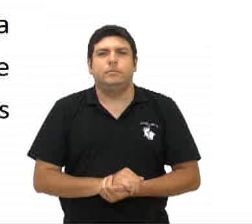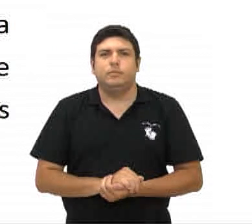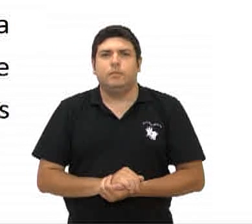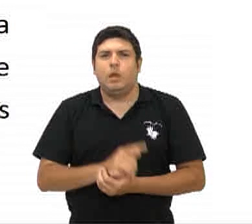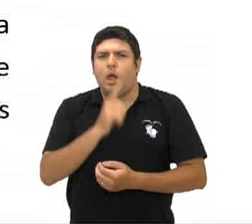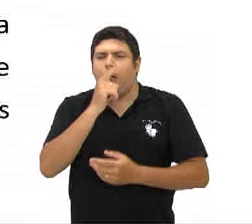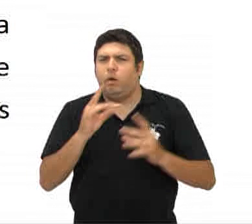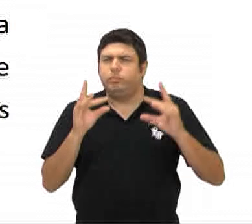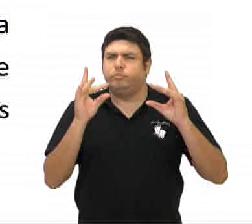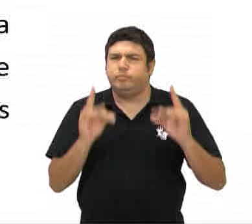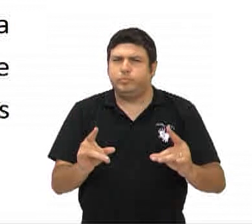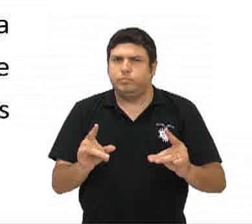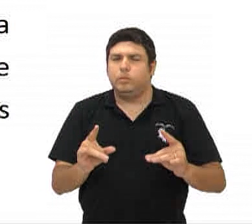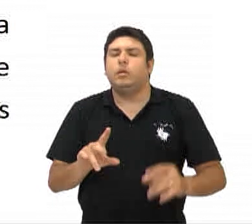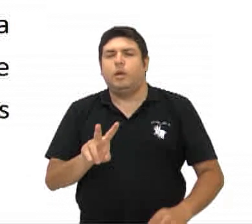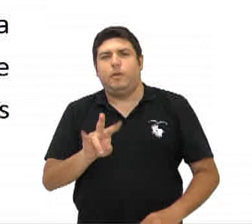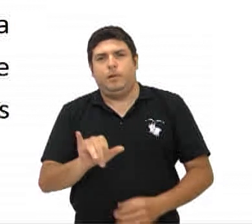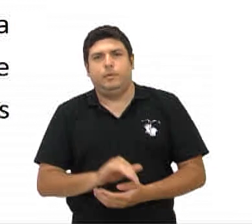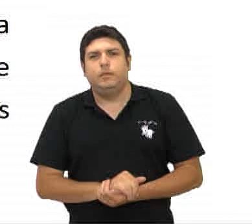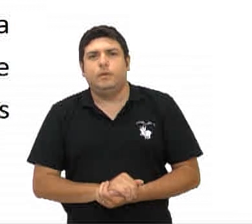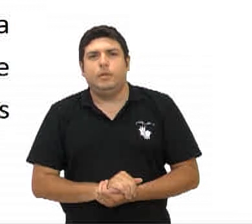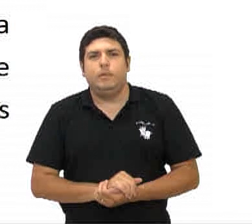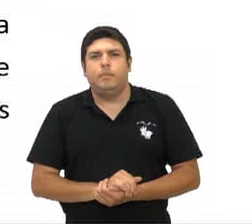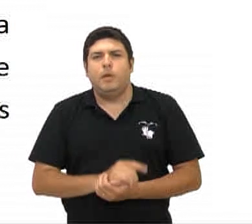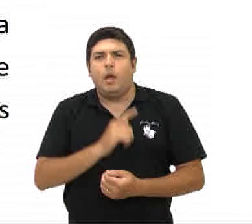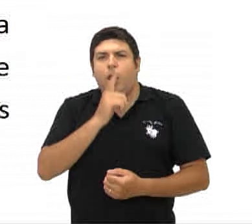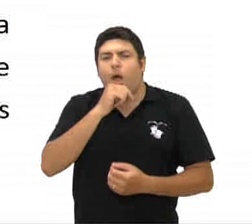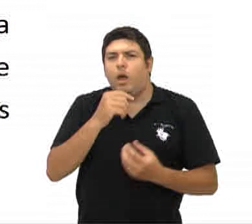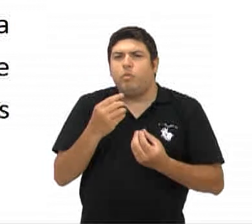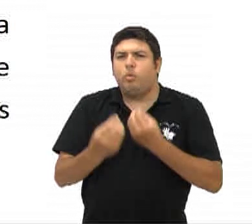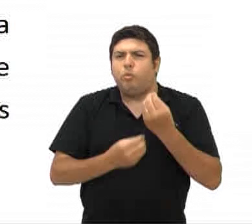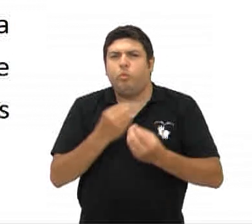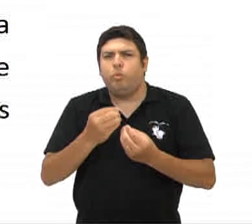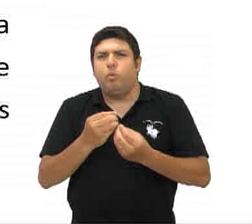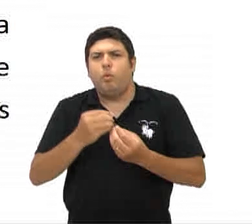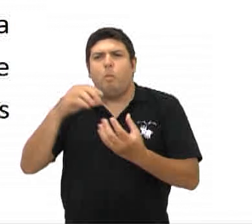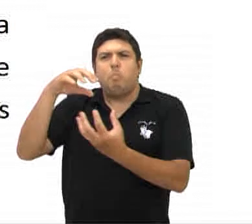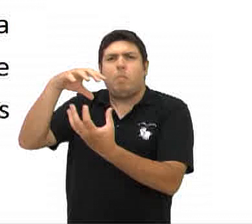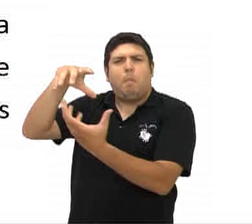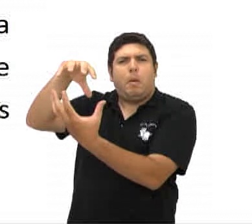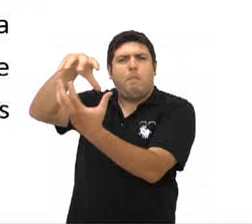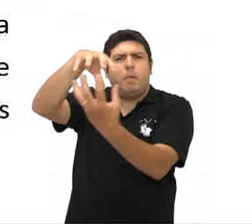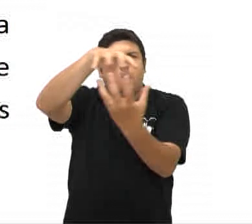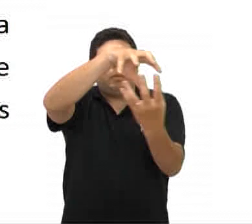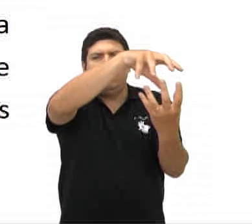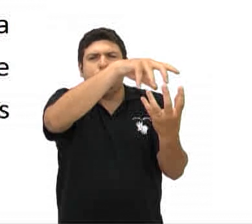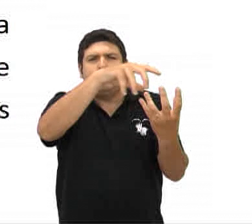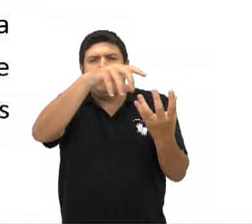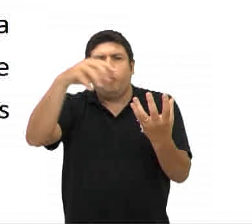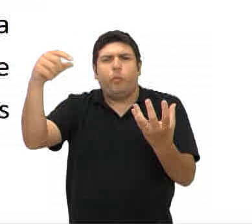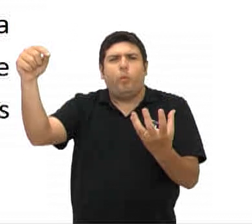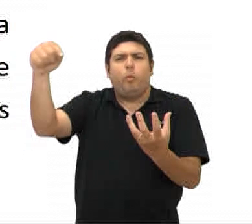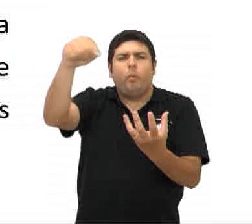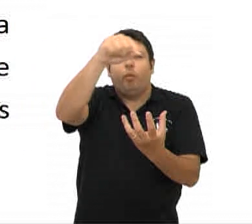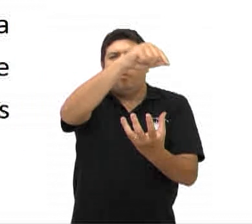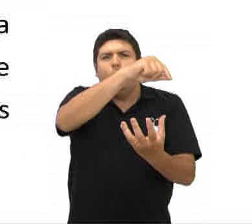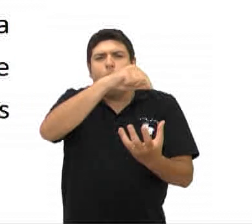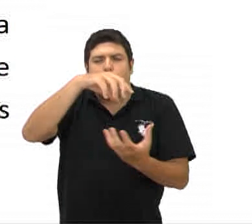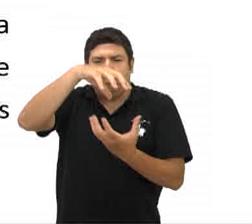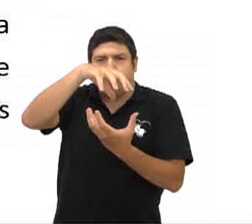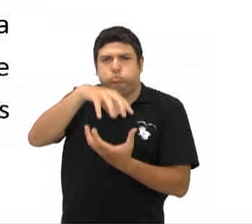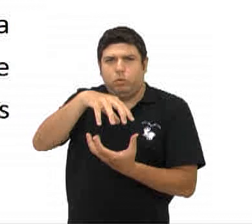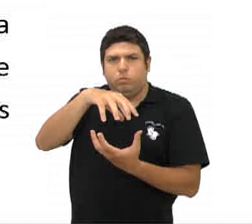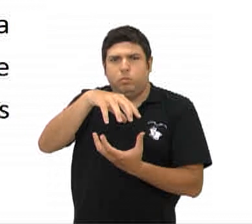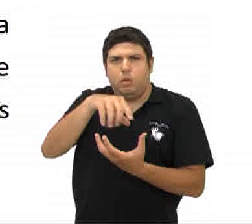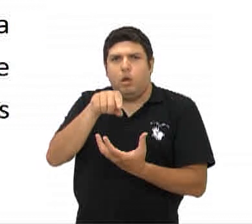acabar, mas vai. Toda a nossa água veio do espaço de carona em cometas e não vai fugir daqui. As mesmas moléculas de água que